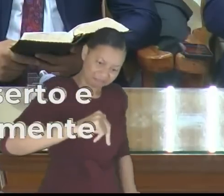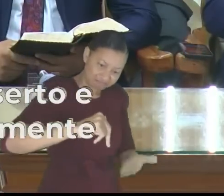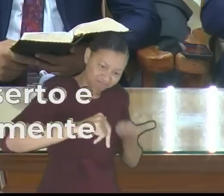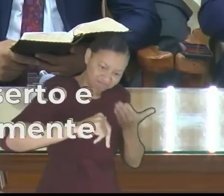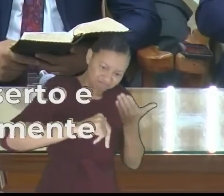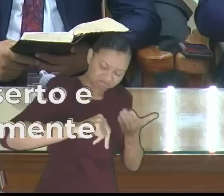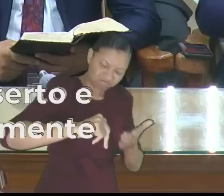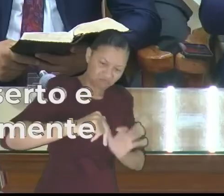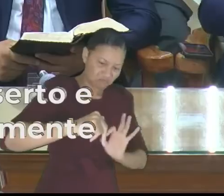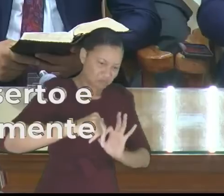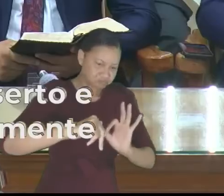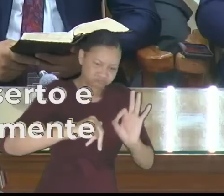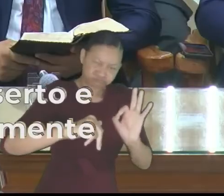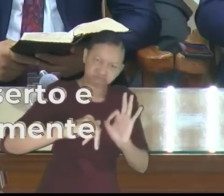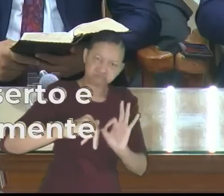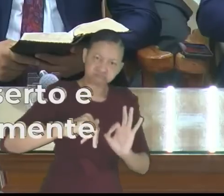tão